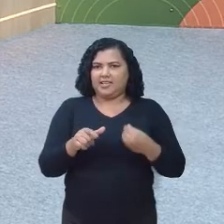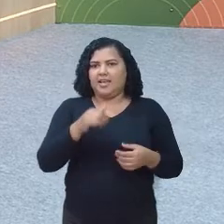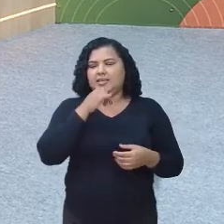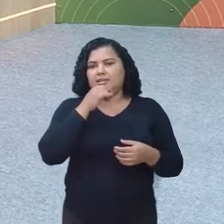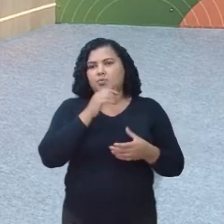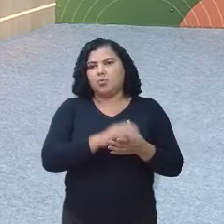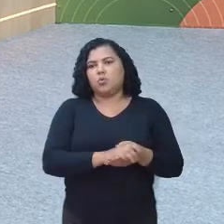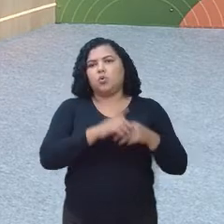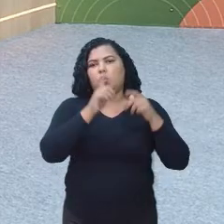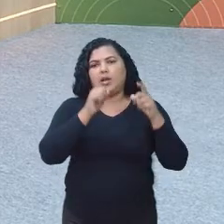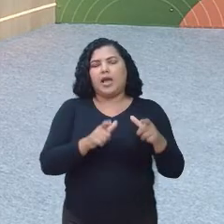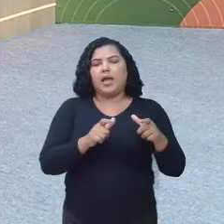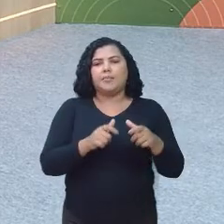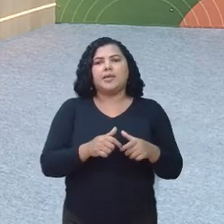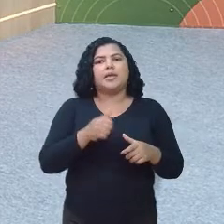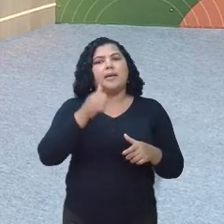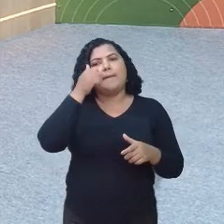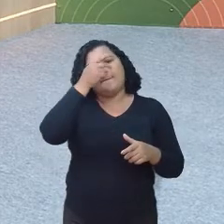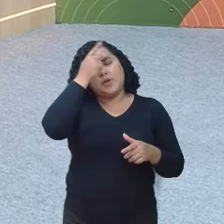idosos